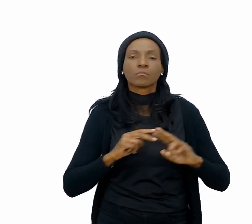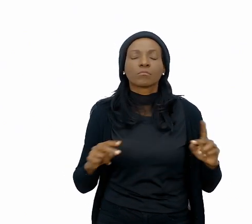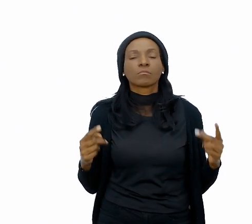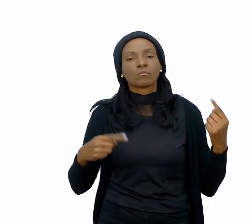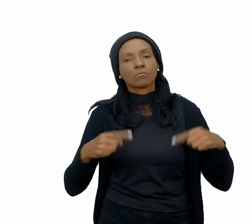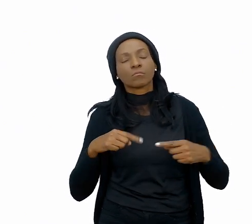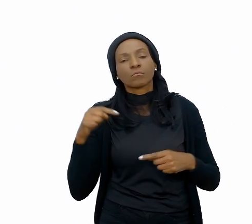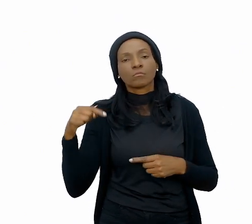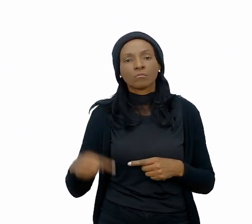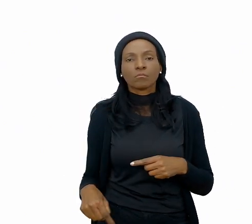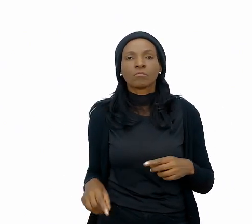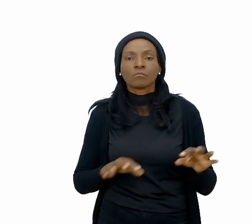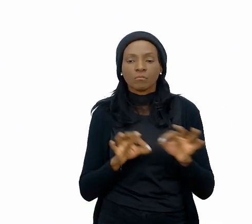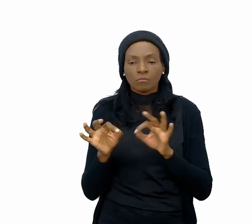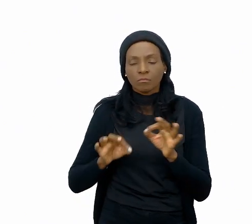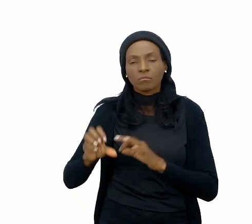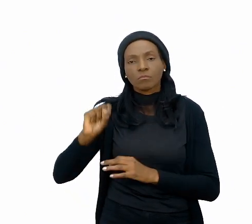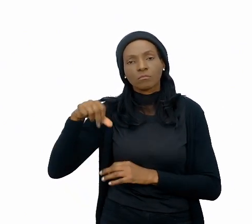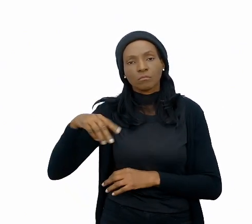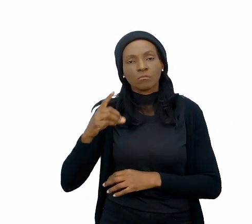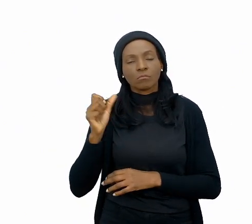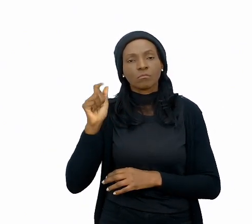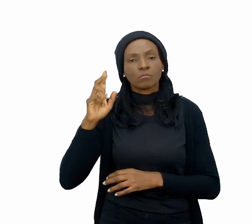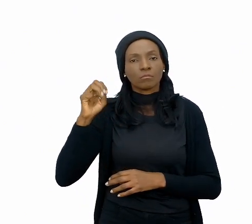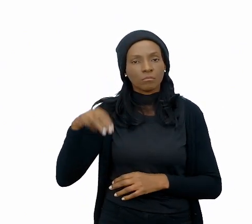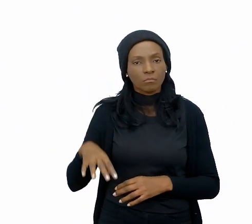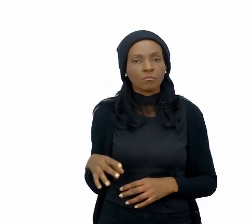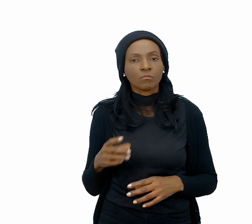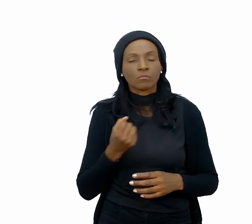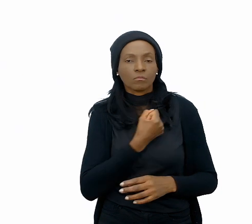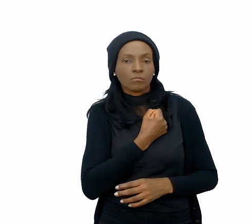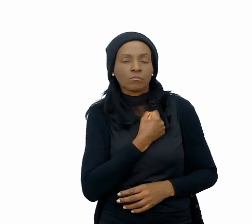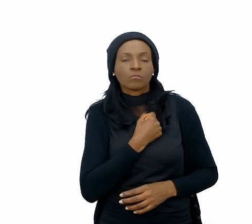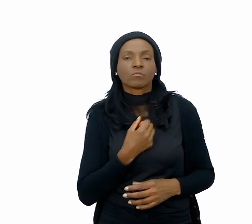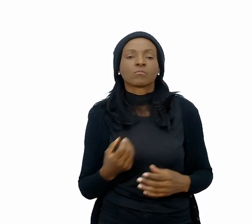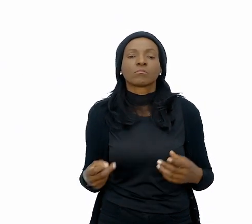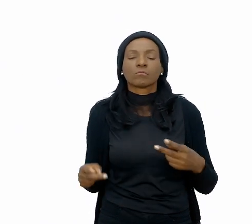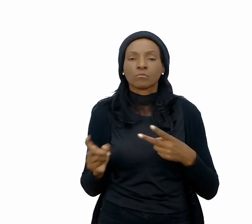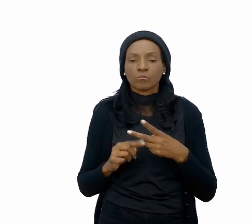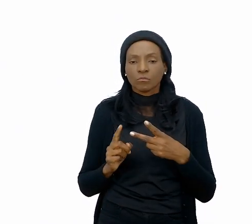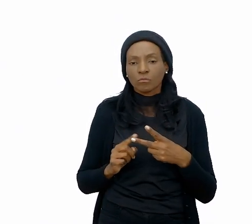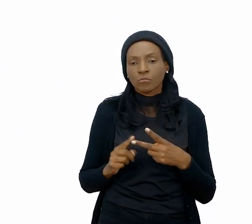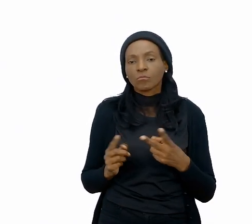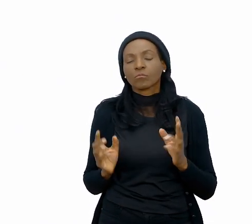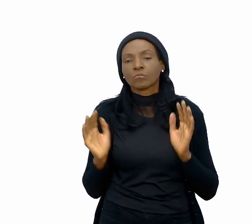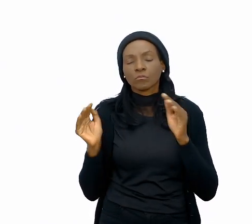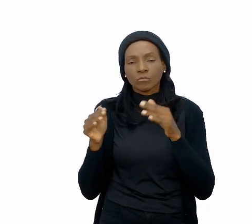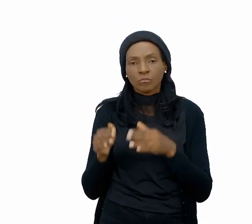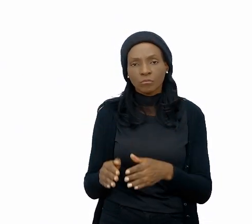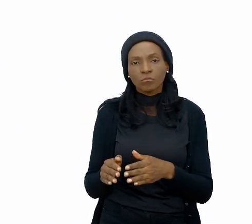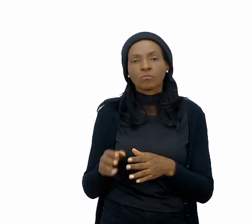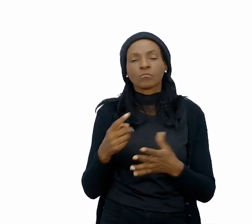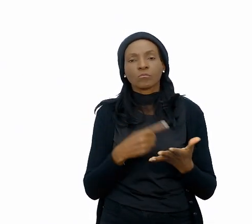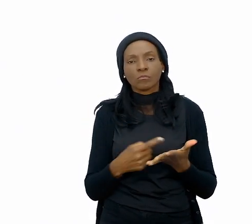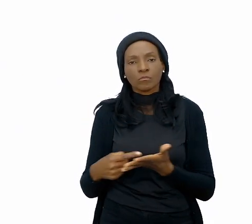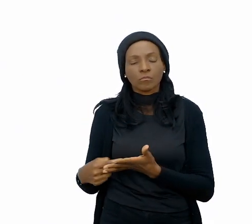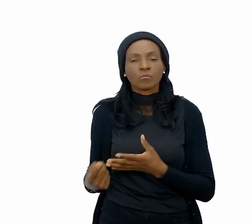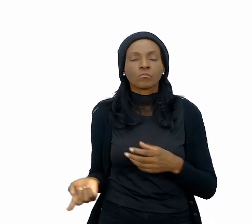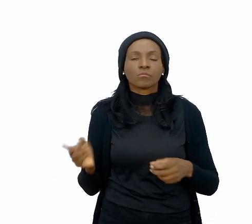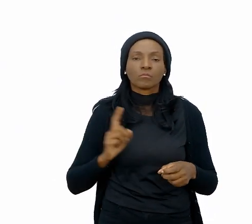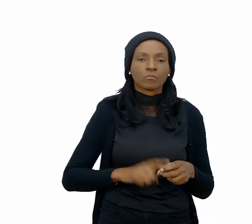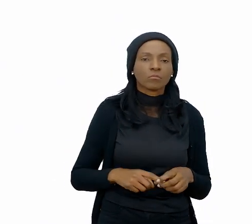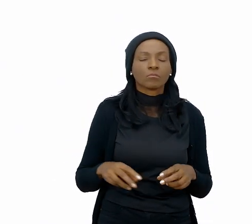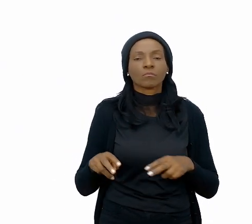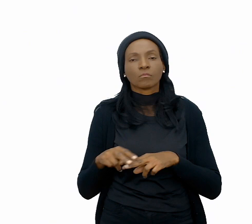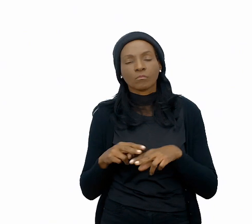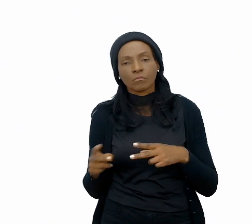na formação sobre sondagem de números, nesse segundo momento direcionado ao programa de recuperação, né?